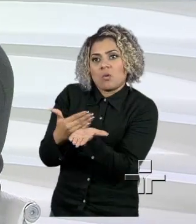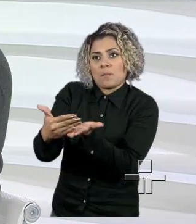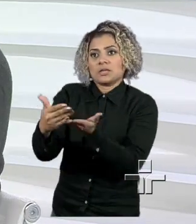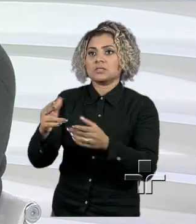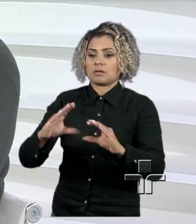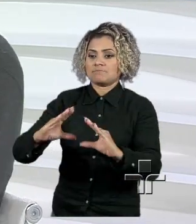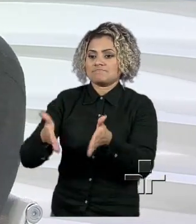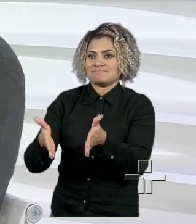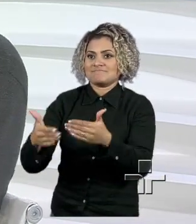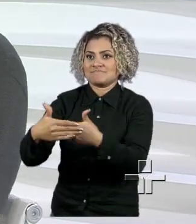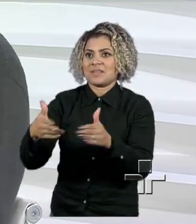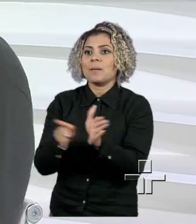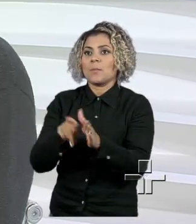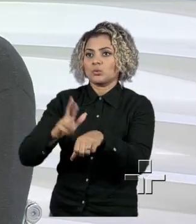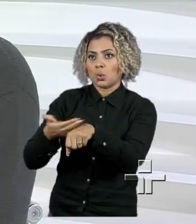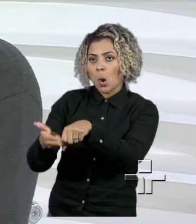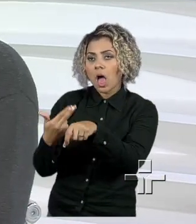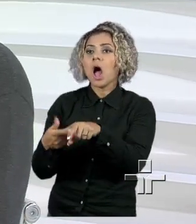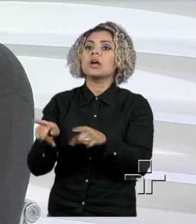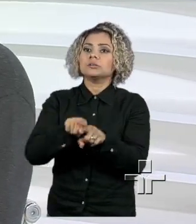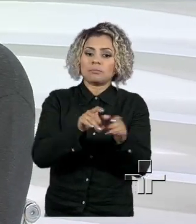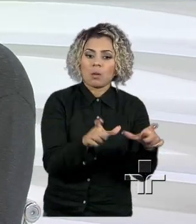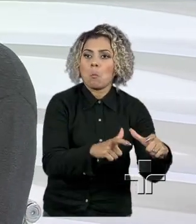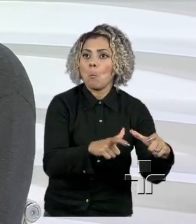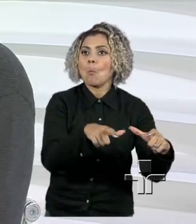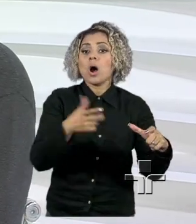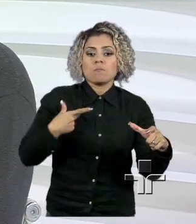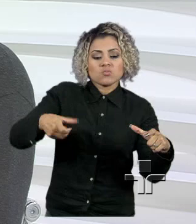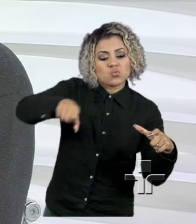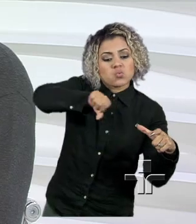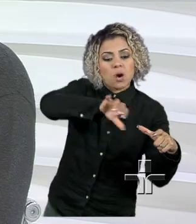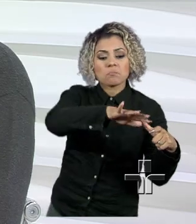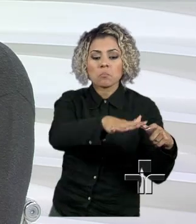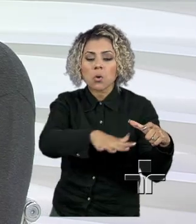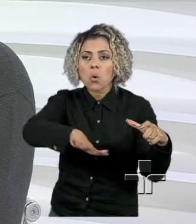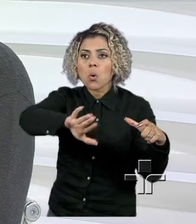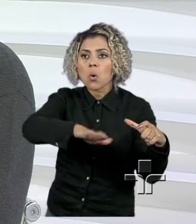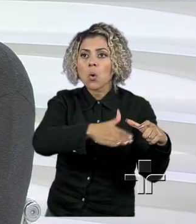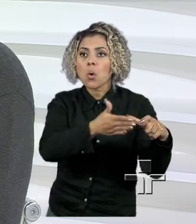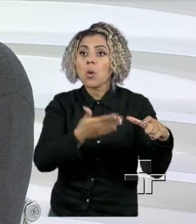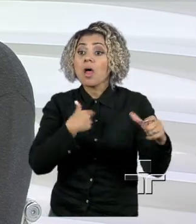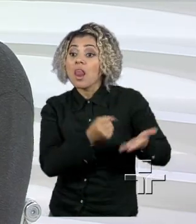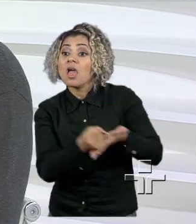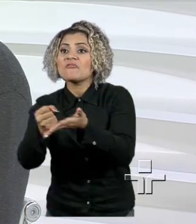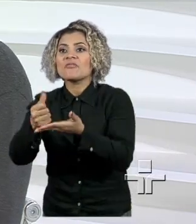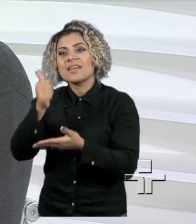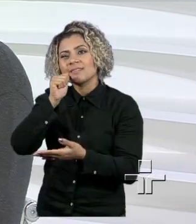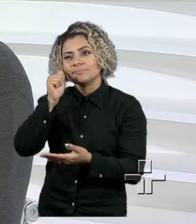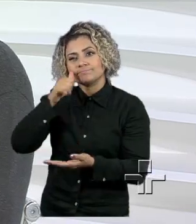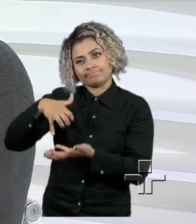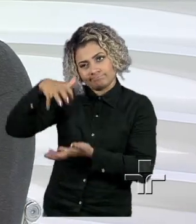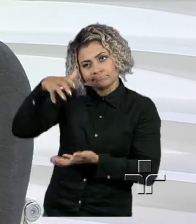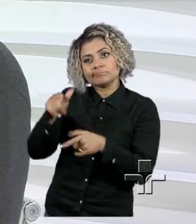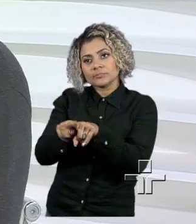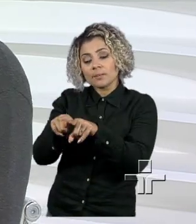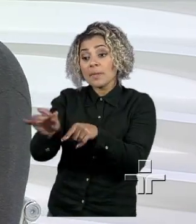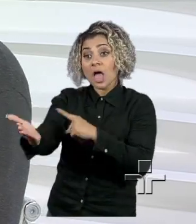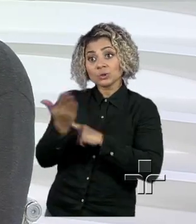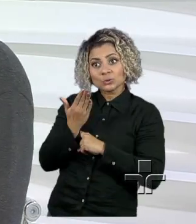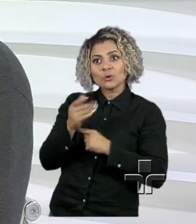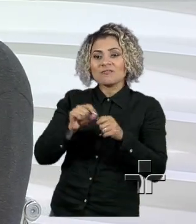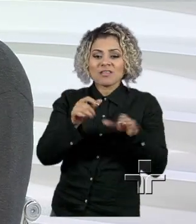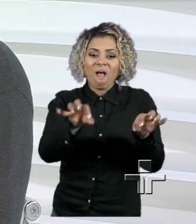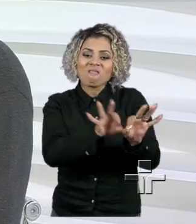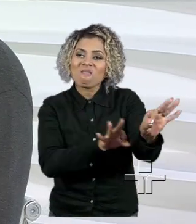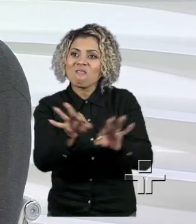chocolate, forminhas, e fui para a casa de uma senhora que me ajudou a fazer esses 2.000 ovinhos, e percebi ali que existia um nicho de mercado, um segmento não atendido